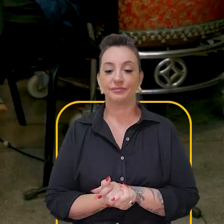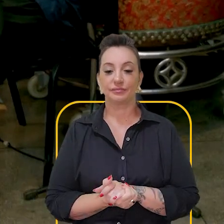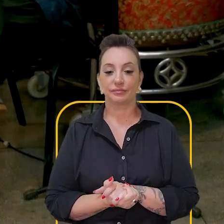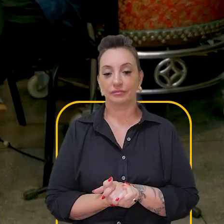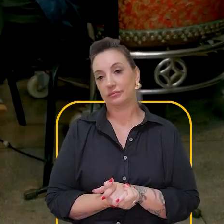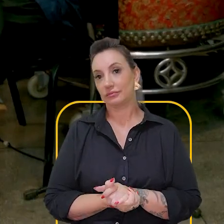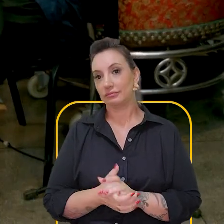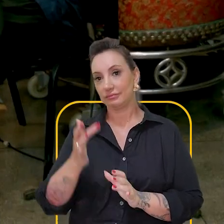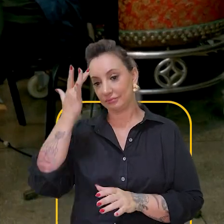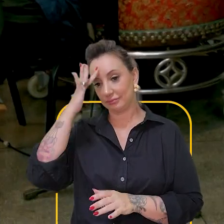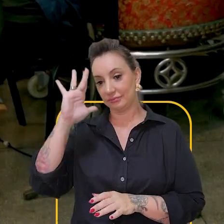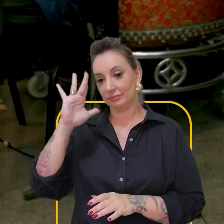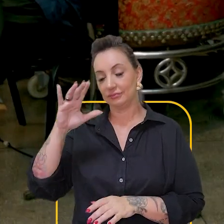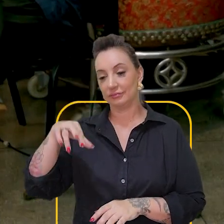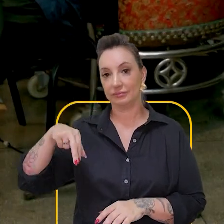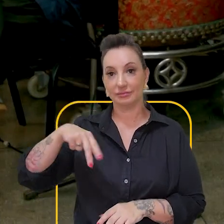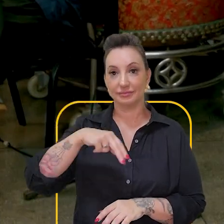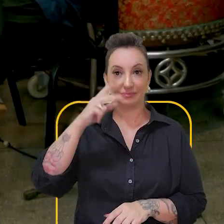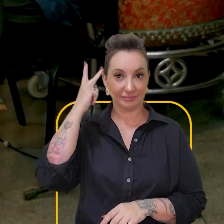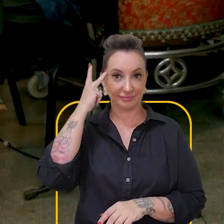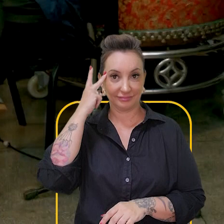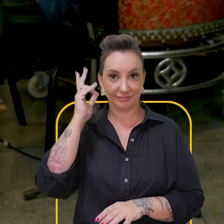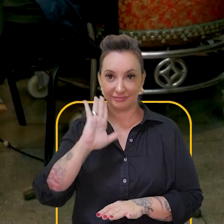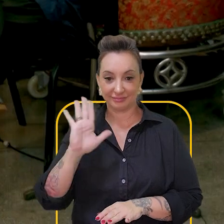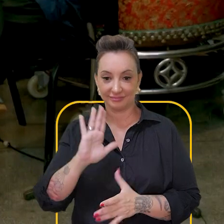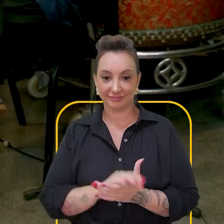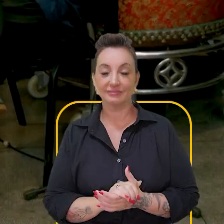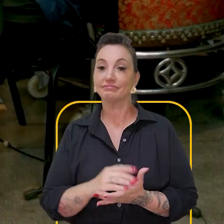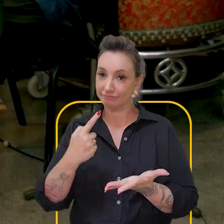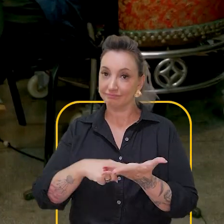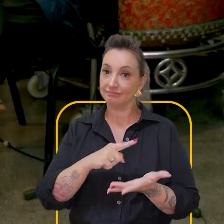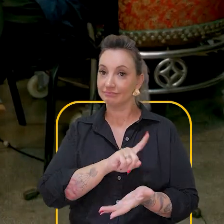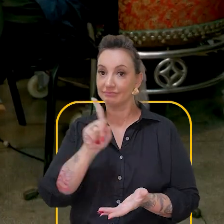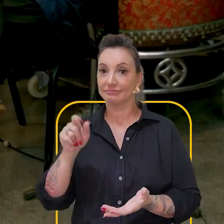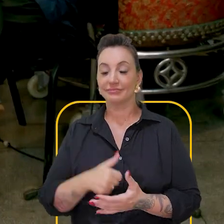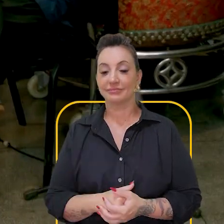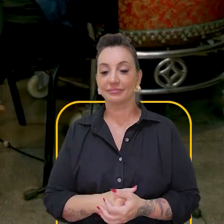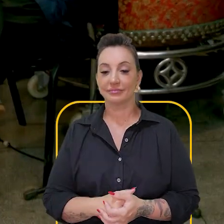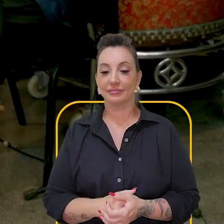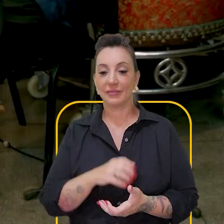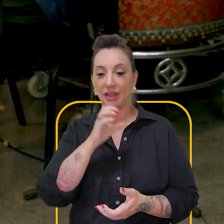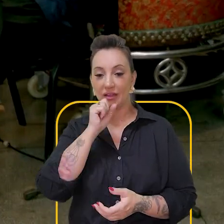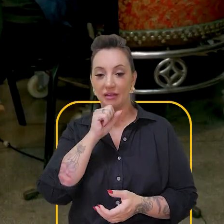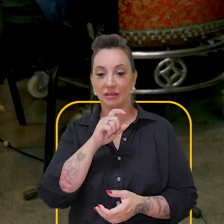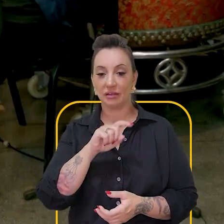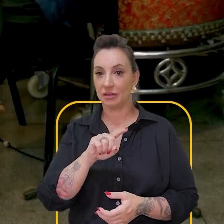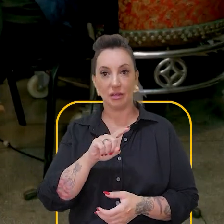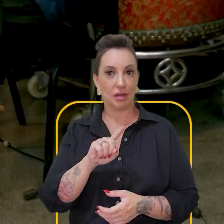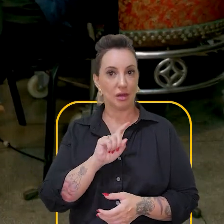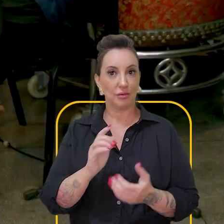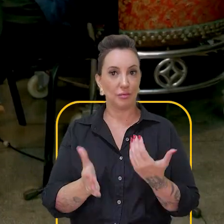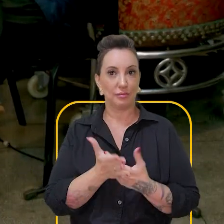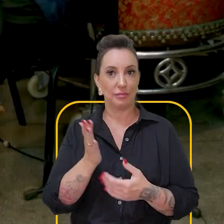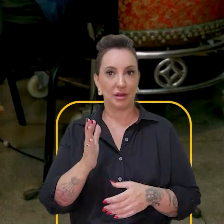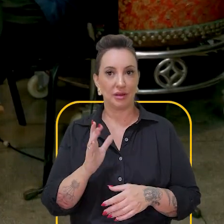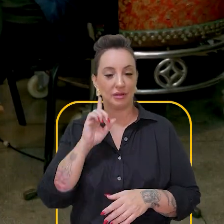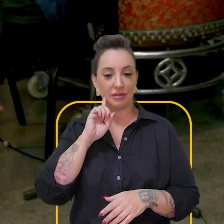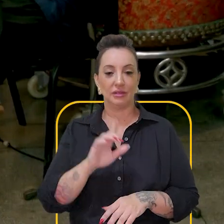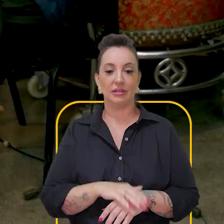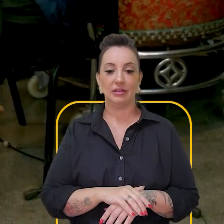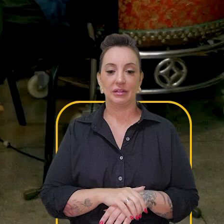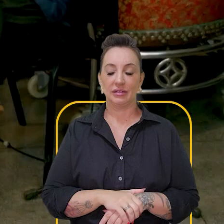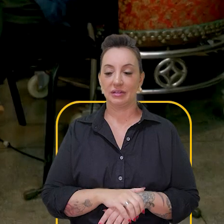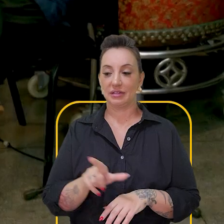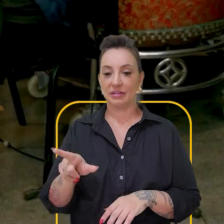não dou furo né aí naquela isso foi sei lá na segunda naquela semana chegou a carta do Natal ah resposta sim seja